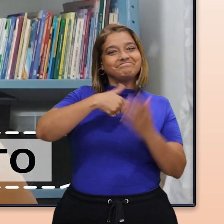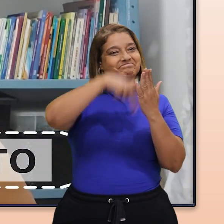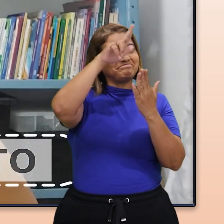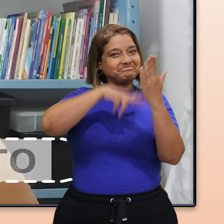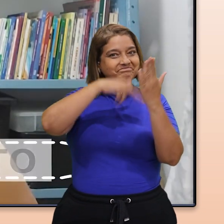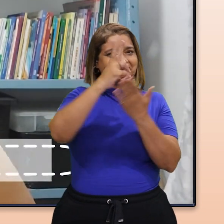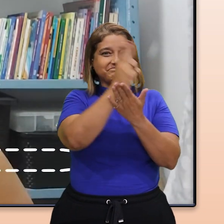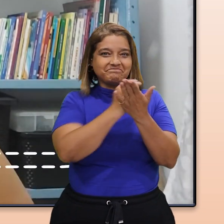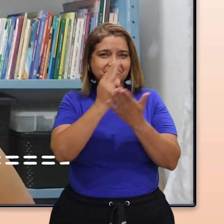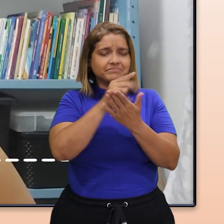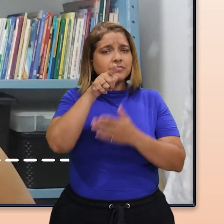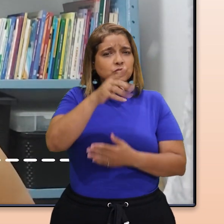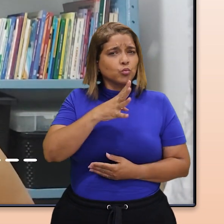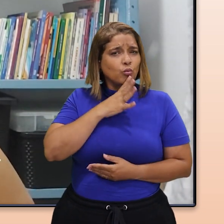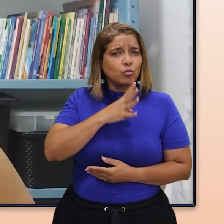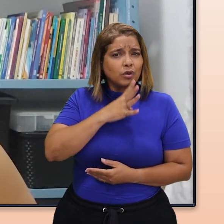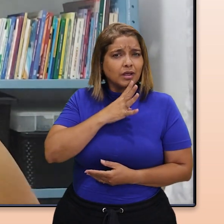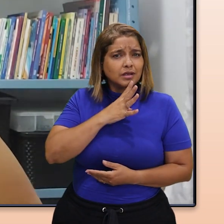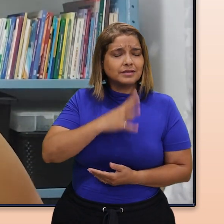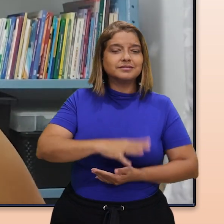Você sabe o que é um autorretrato?